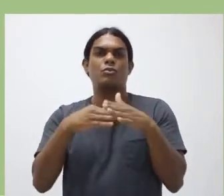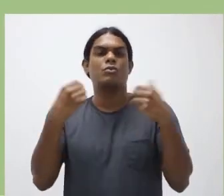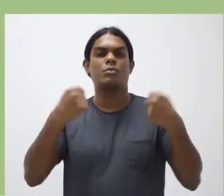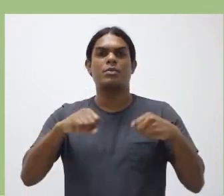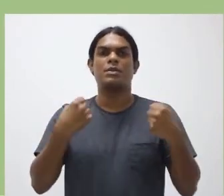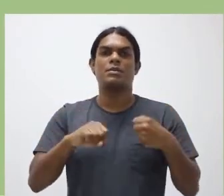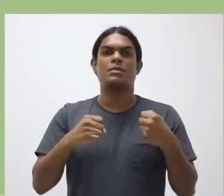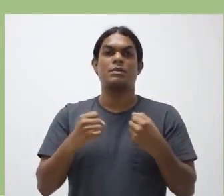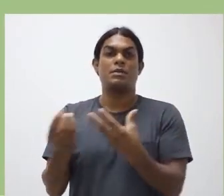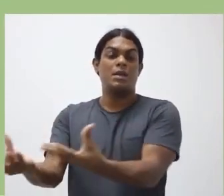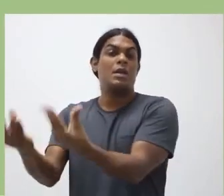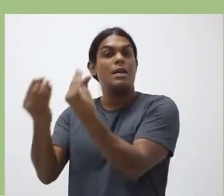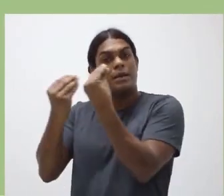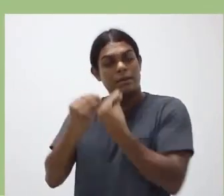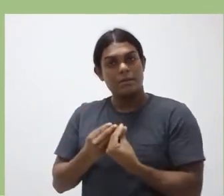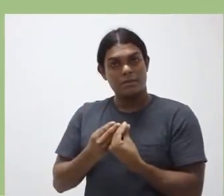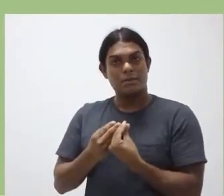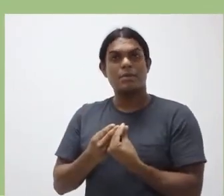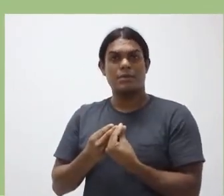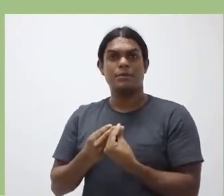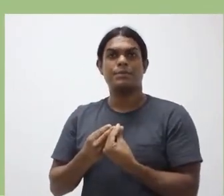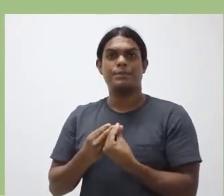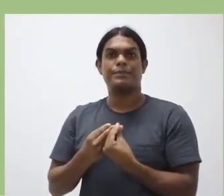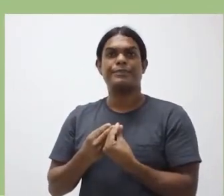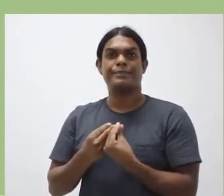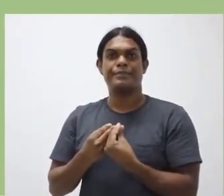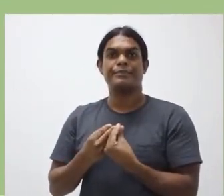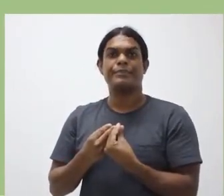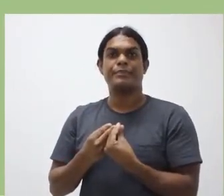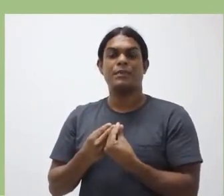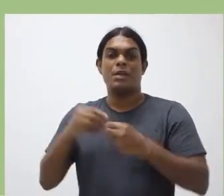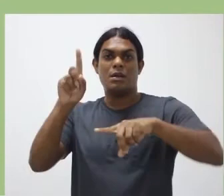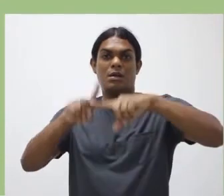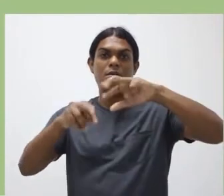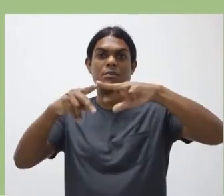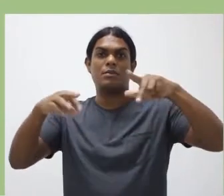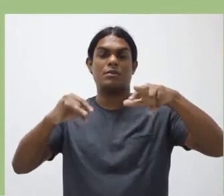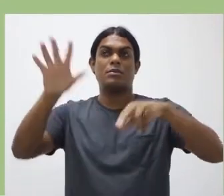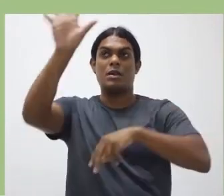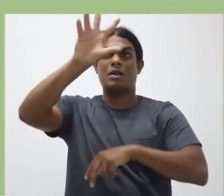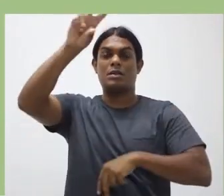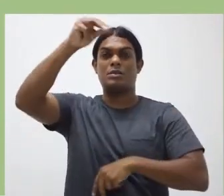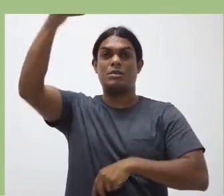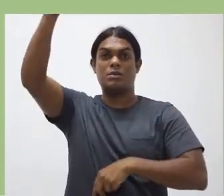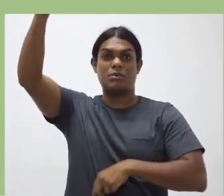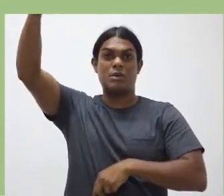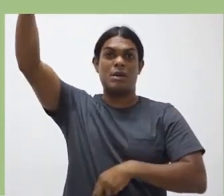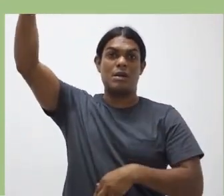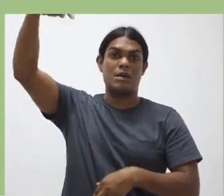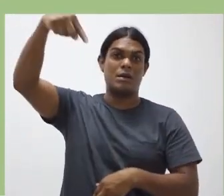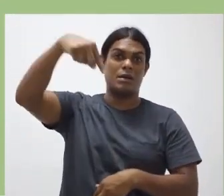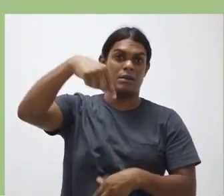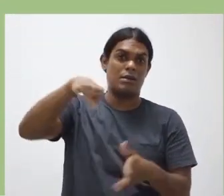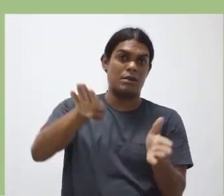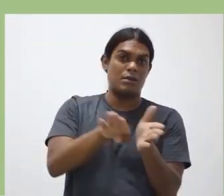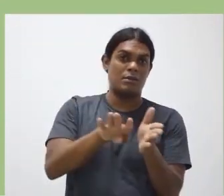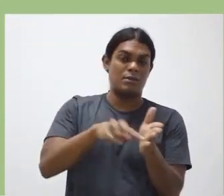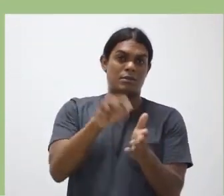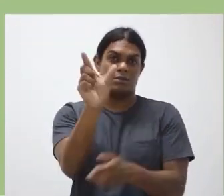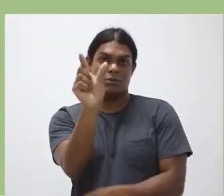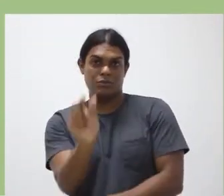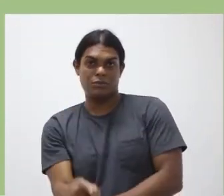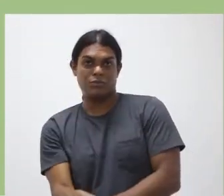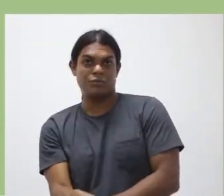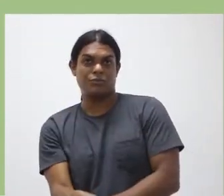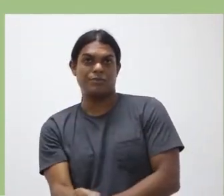ela precisa receber transferência dos itens da região Nordeste, assim como o contrário.